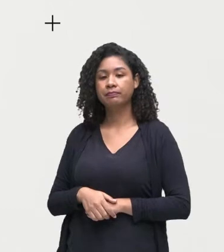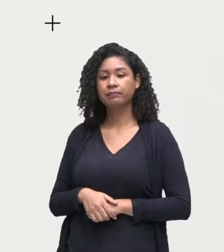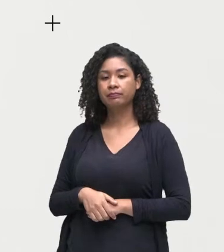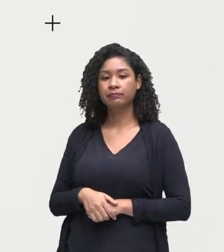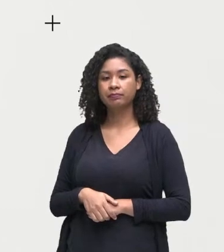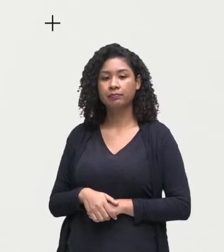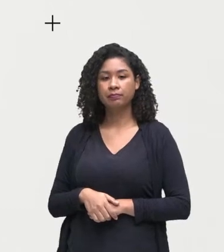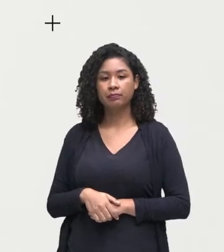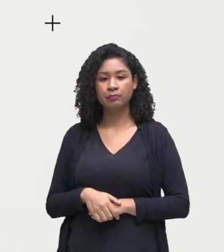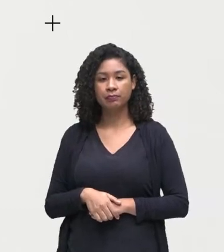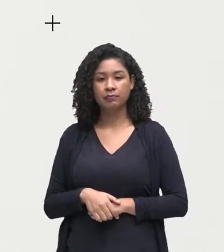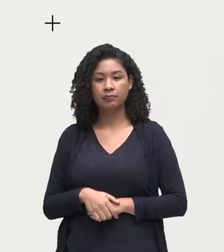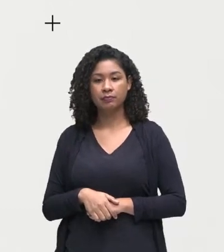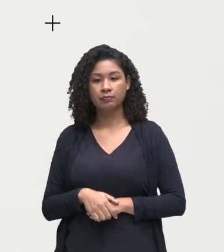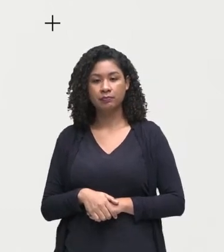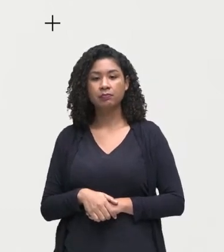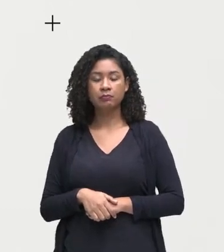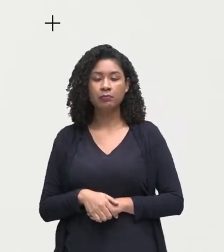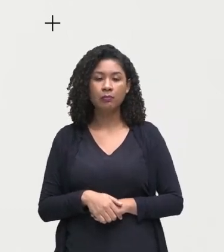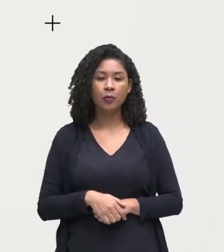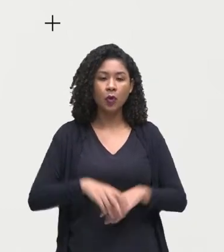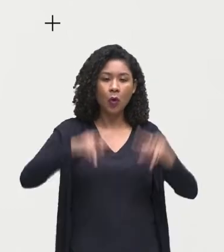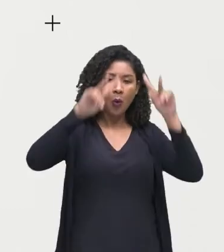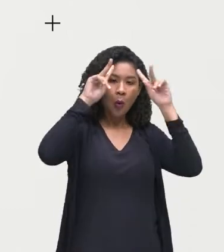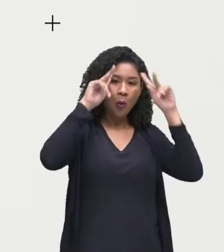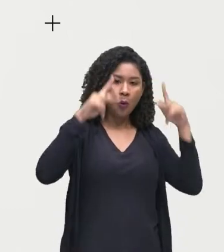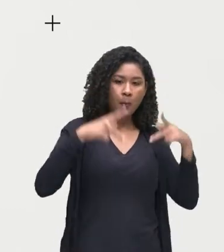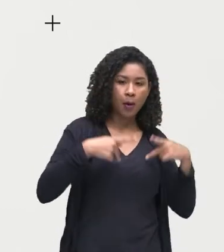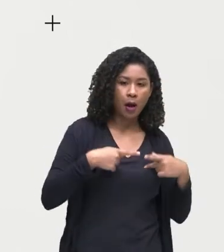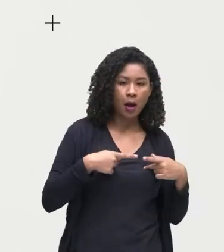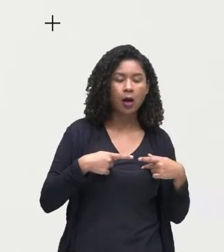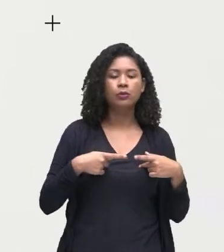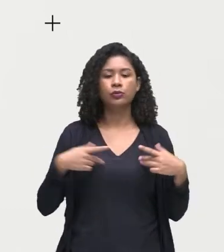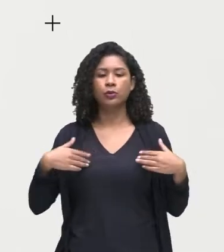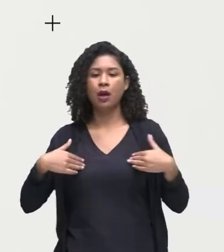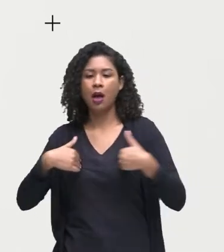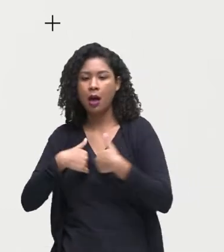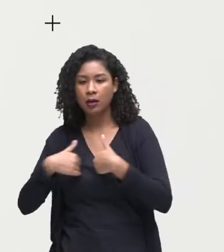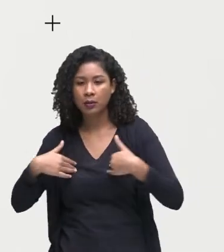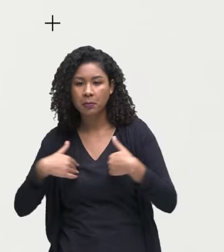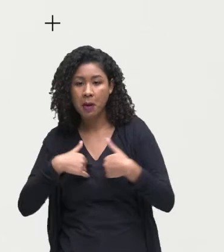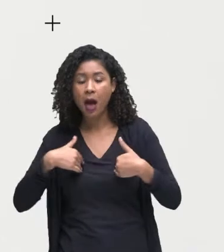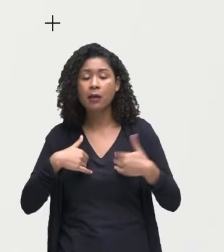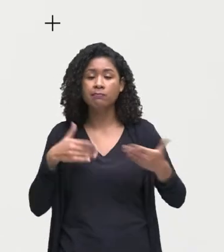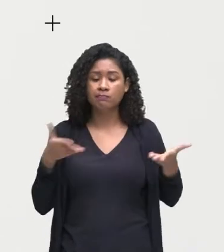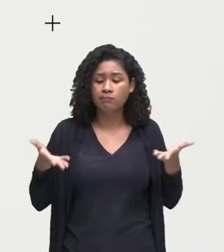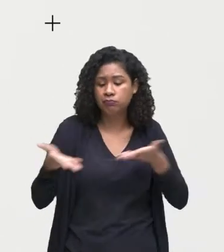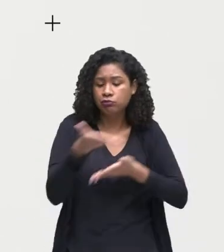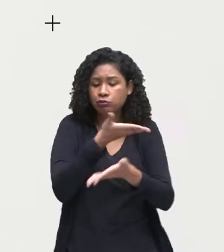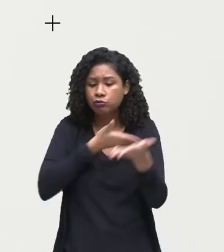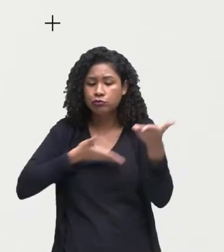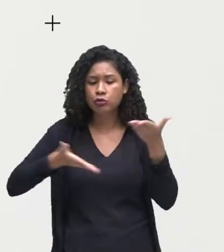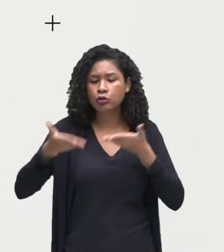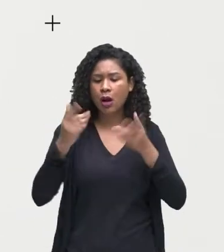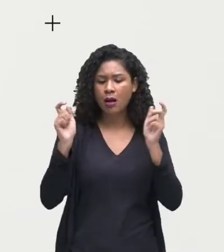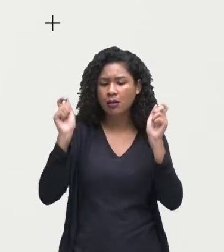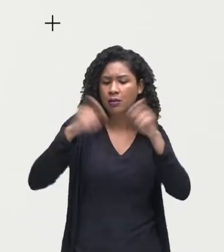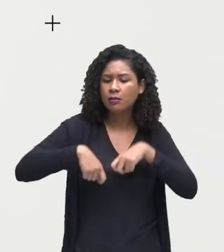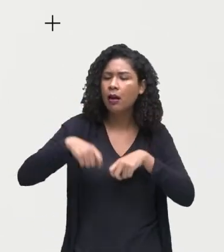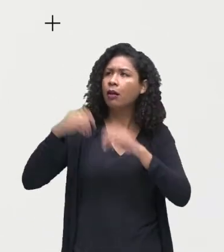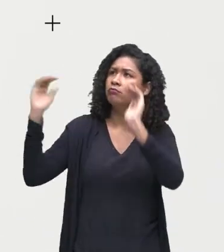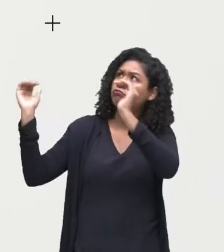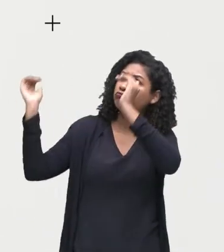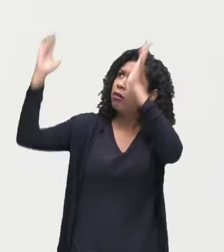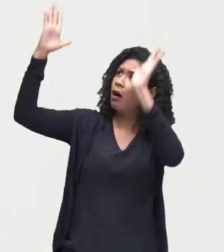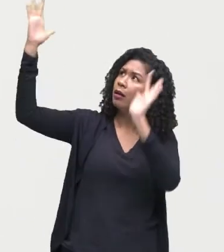seres humanos quanto animais para representar a sua relação com o transcendente, né? Ok? Na